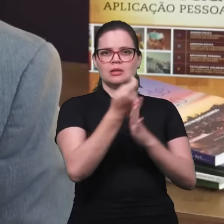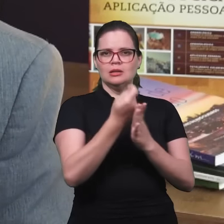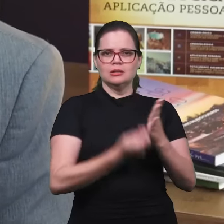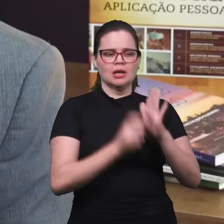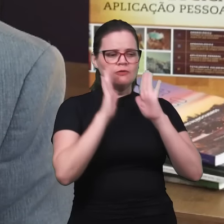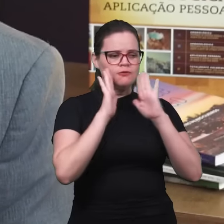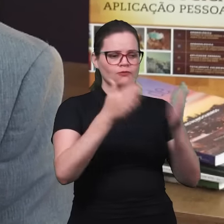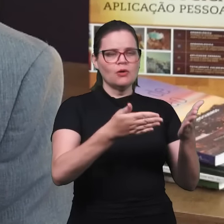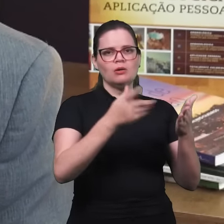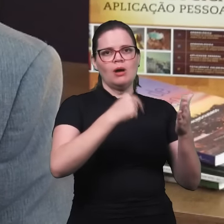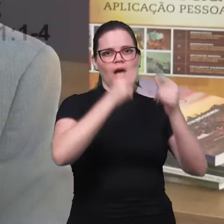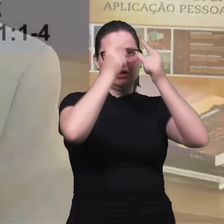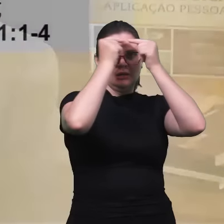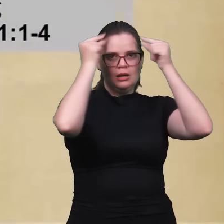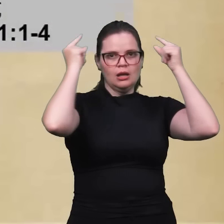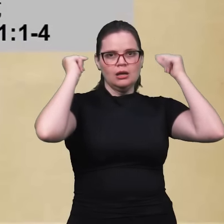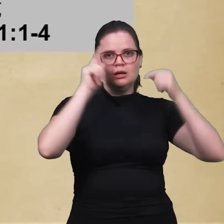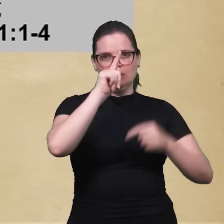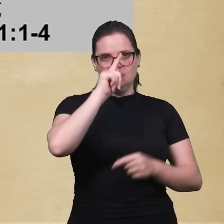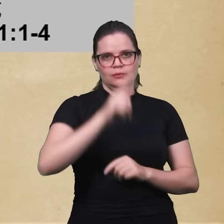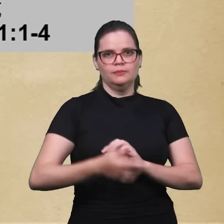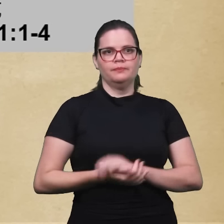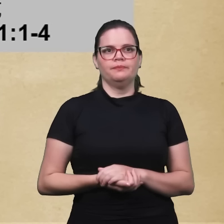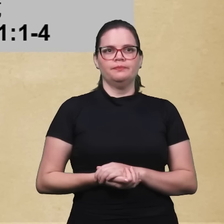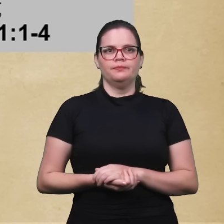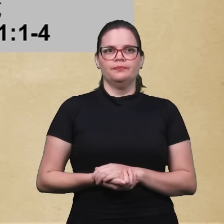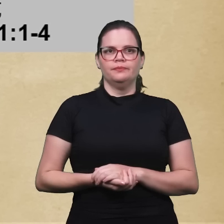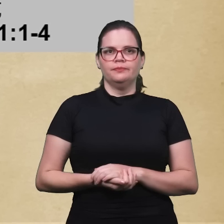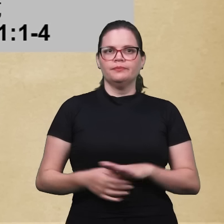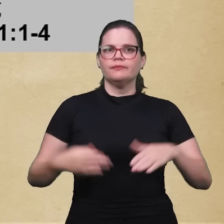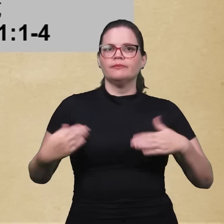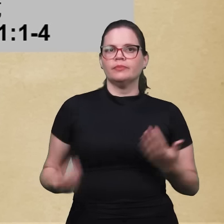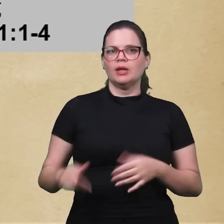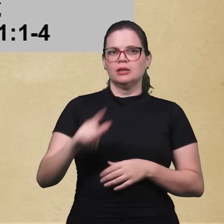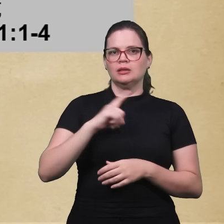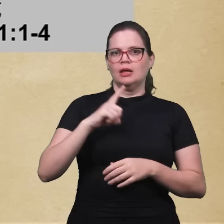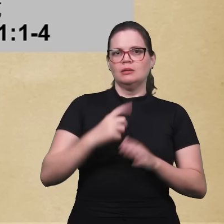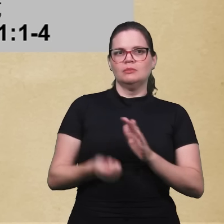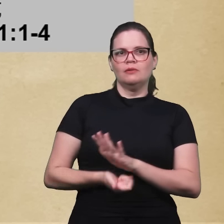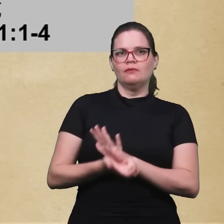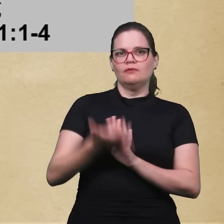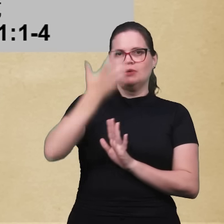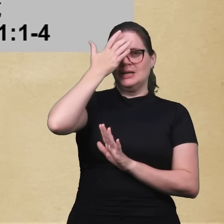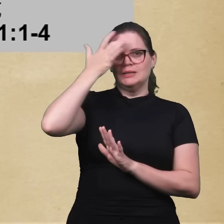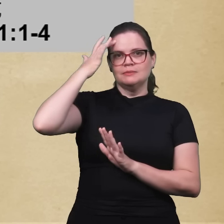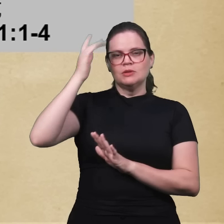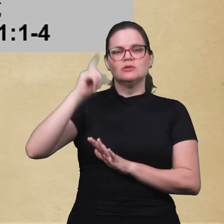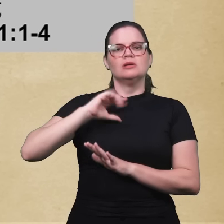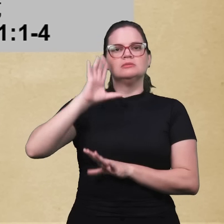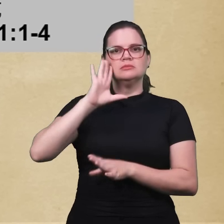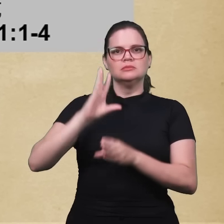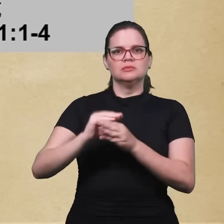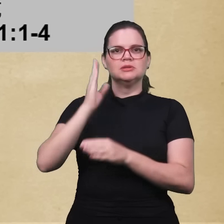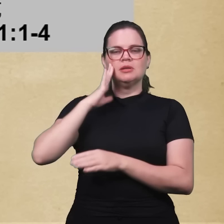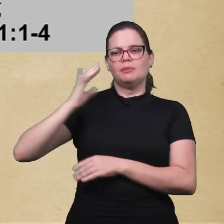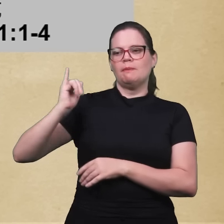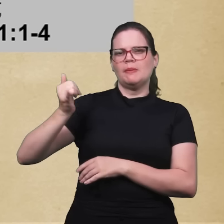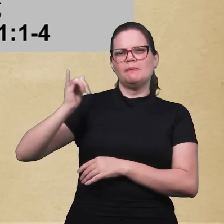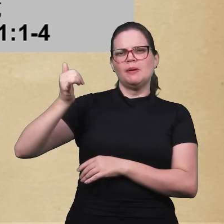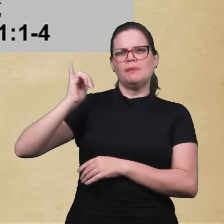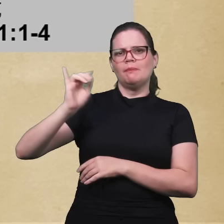ali. Sim. Tendo, pois, muitos empreendidos por em ordem a narração dos fatos que entre nós se